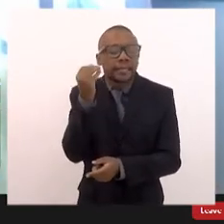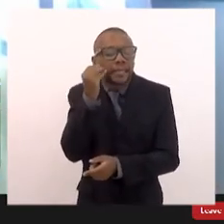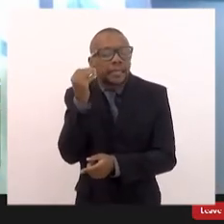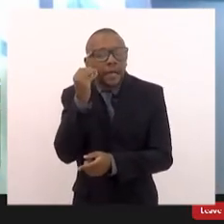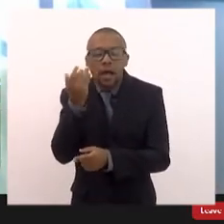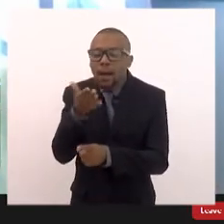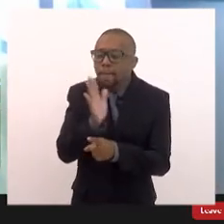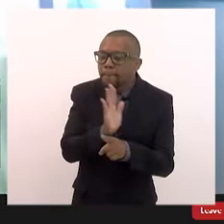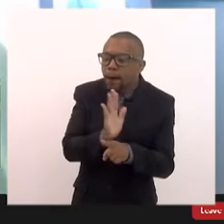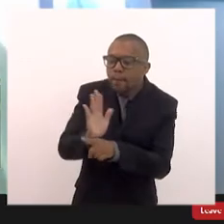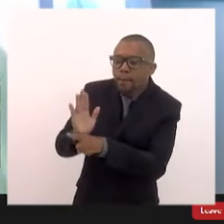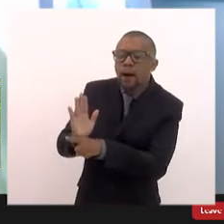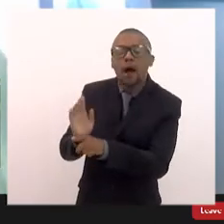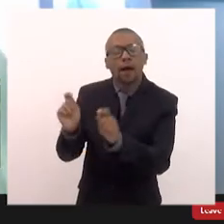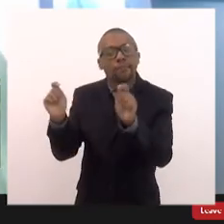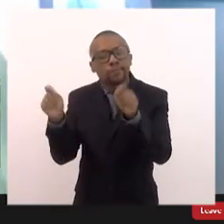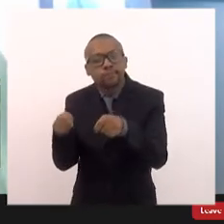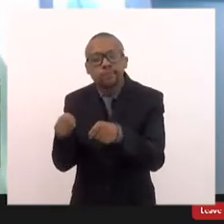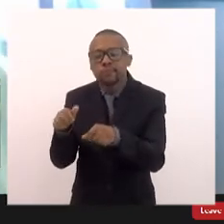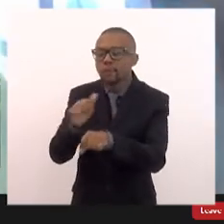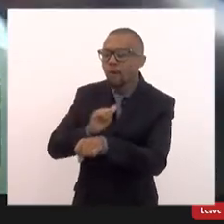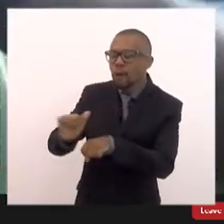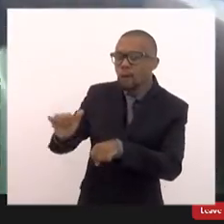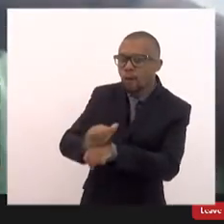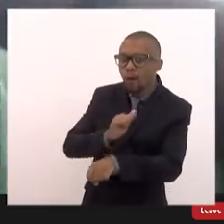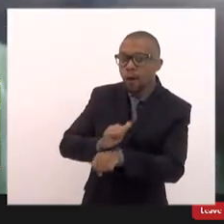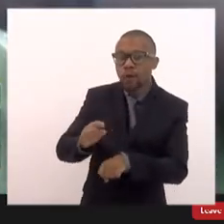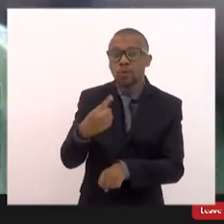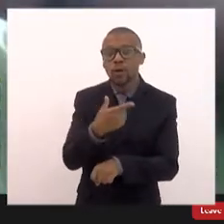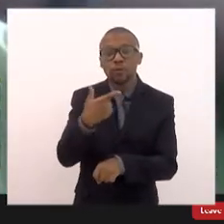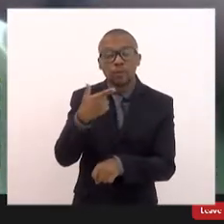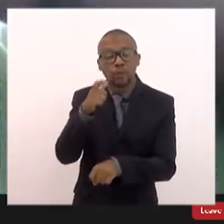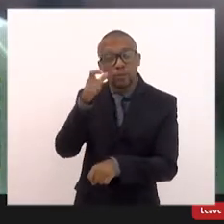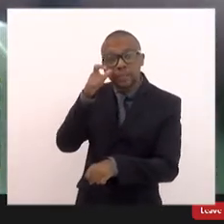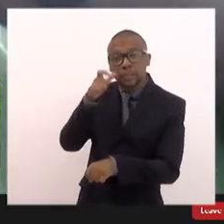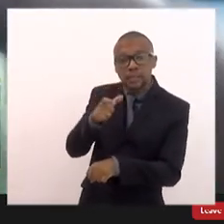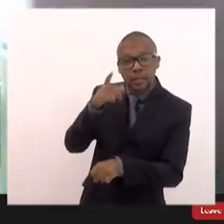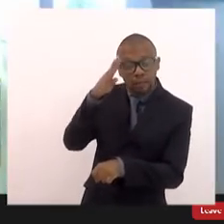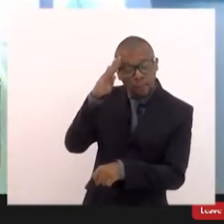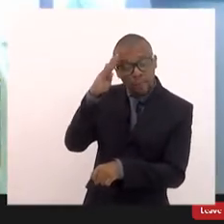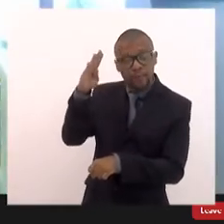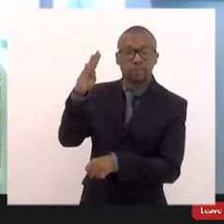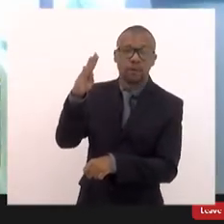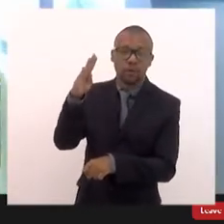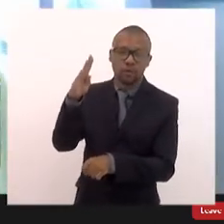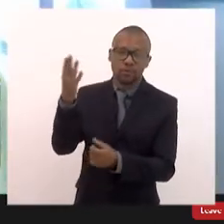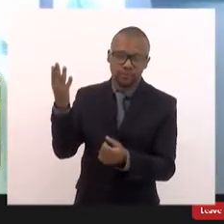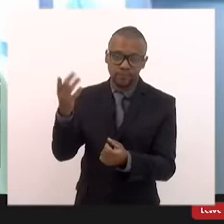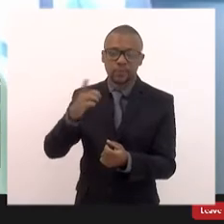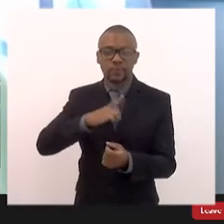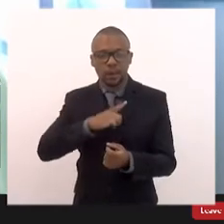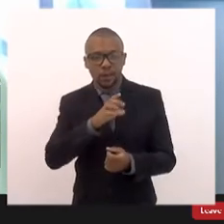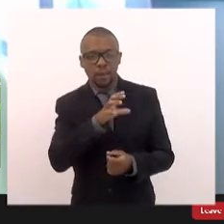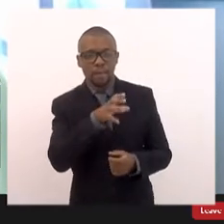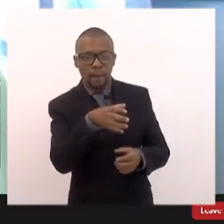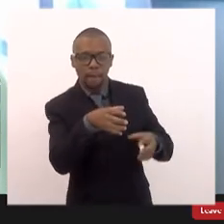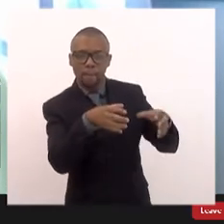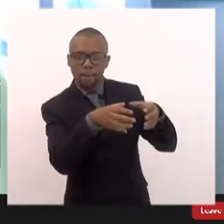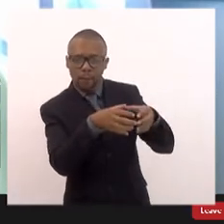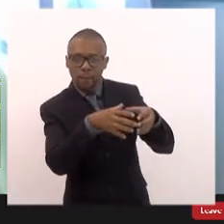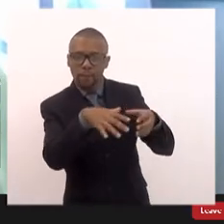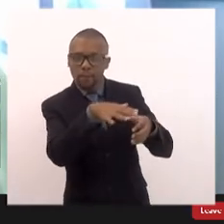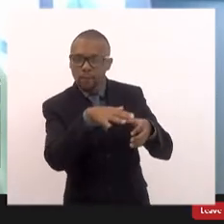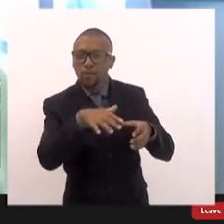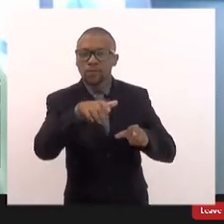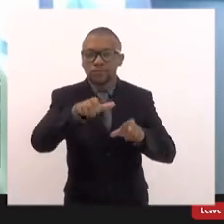tentar viabilizar. Nós somos os principais interessados depois, né, das cooperativadas e dos